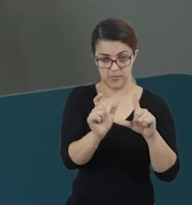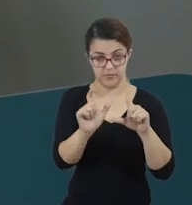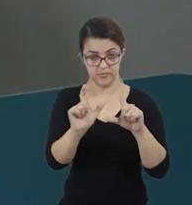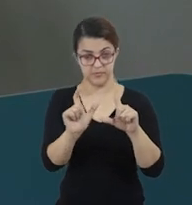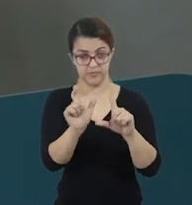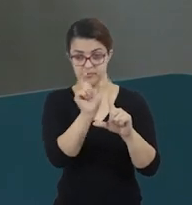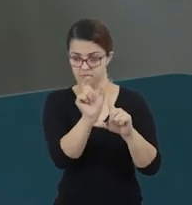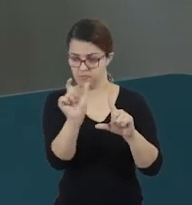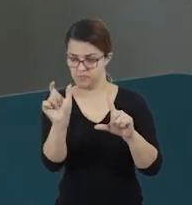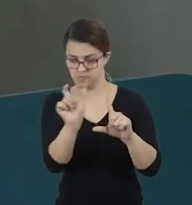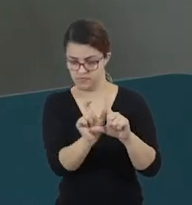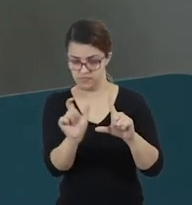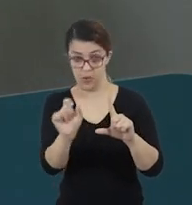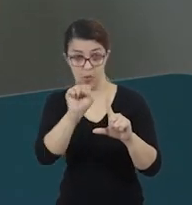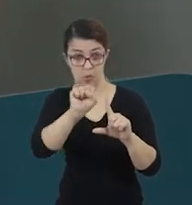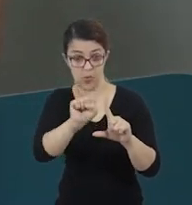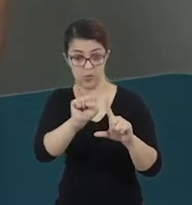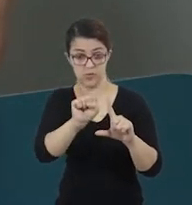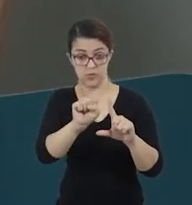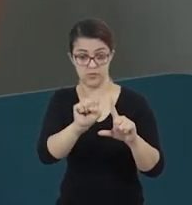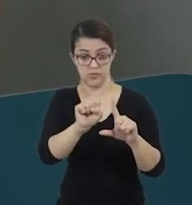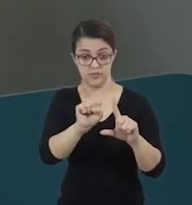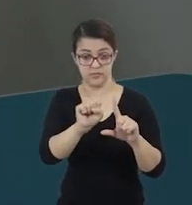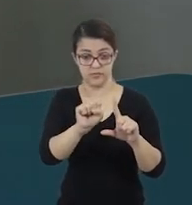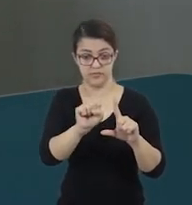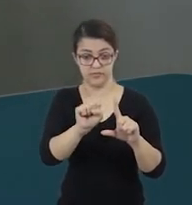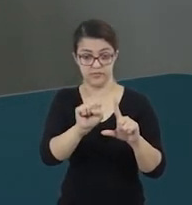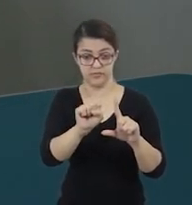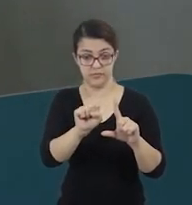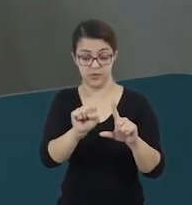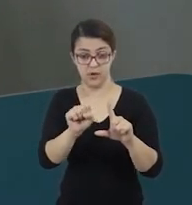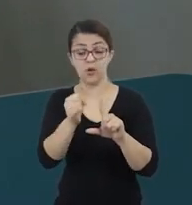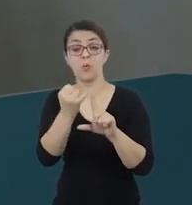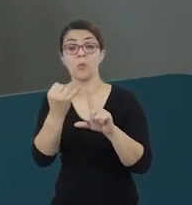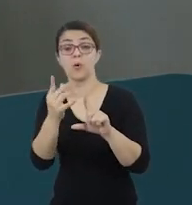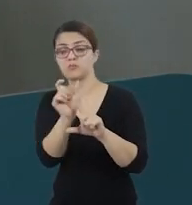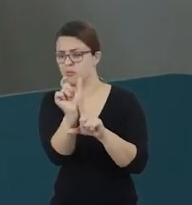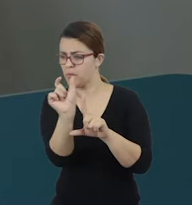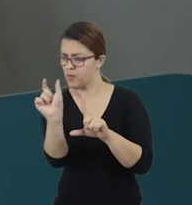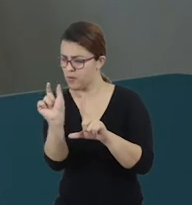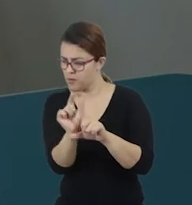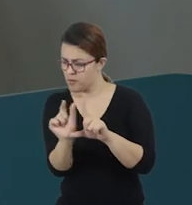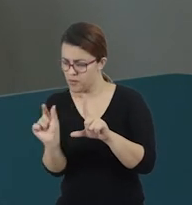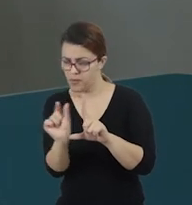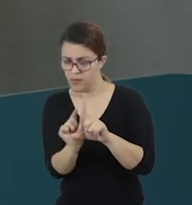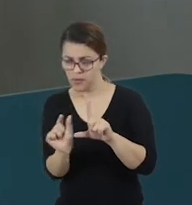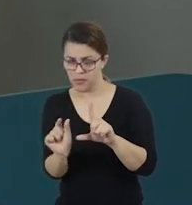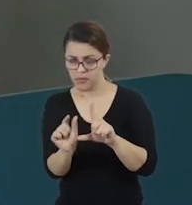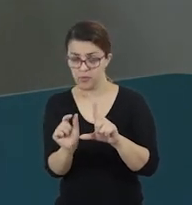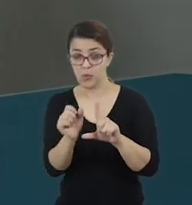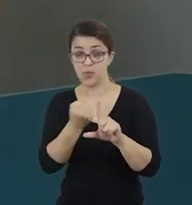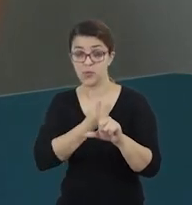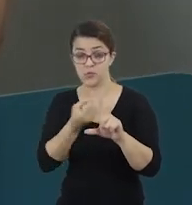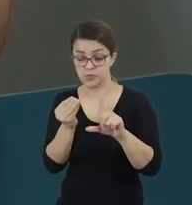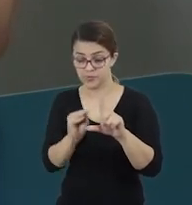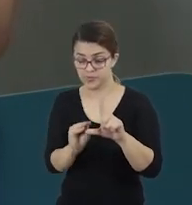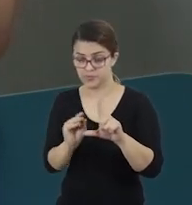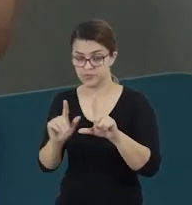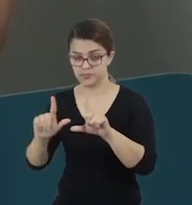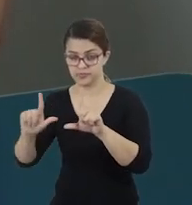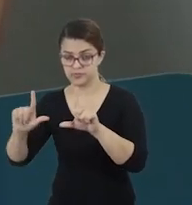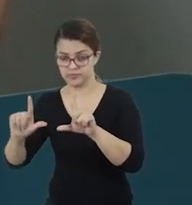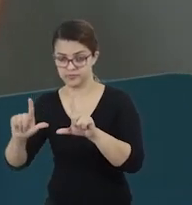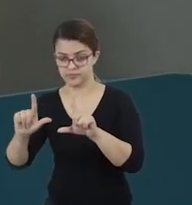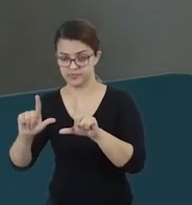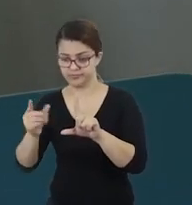quadradinhos, e o 8, quantidade de 8 quadradinhos. Você vai contar quantos quadradinhos tem e vai colocar o número embaixo de cada